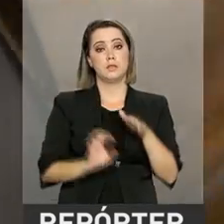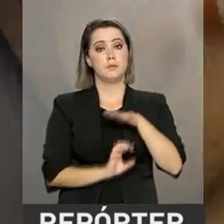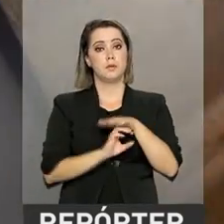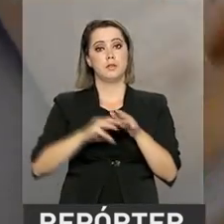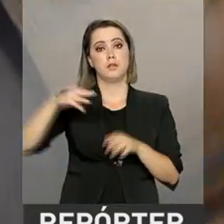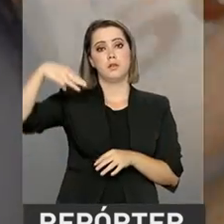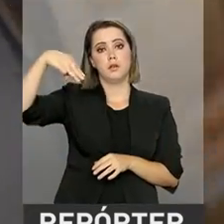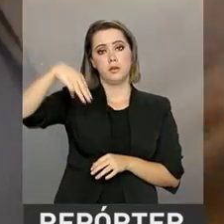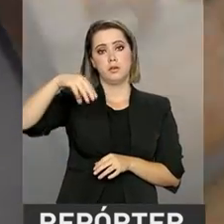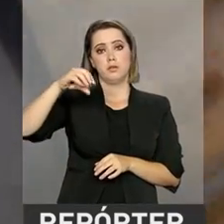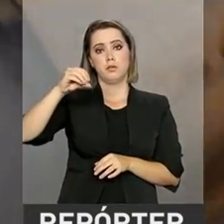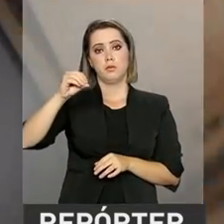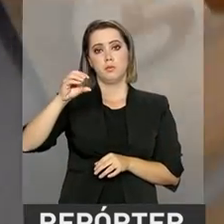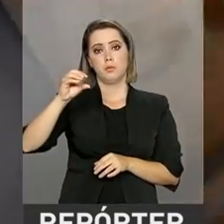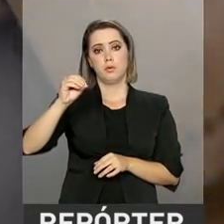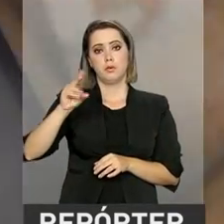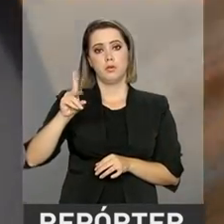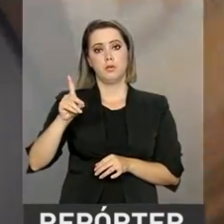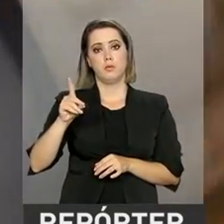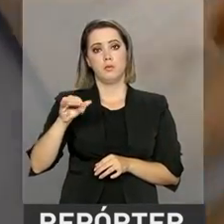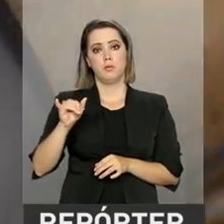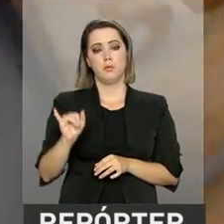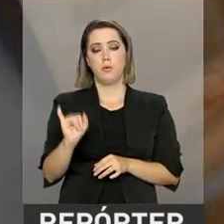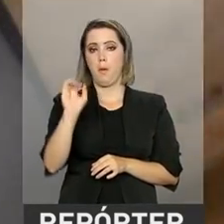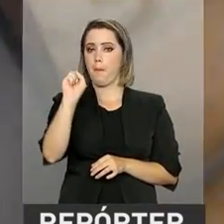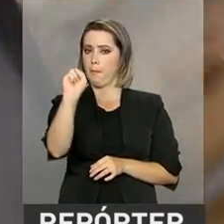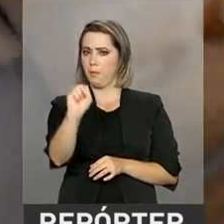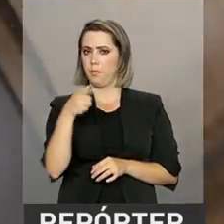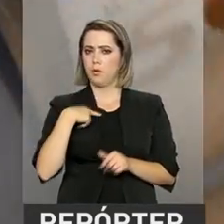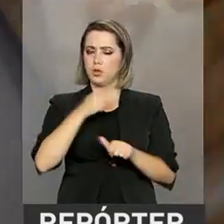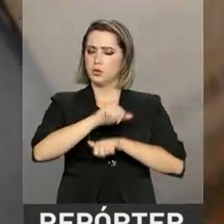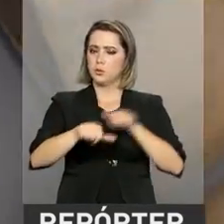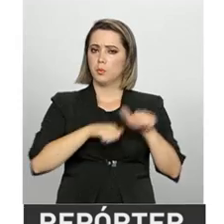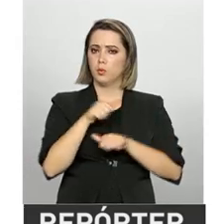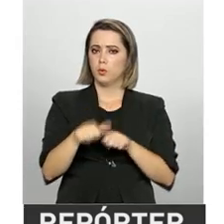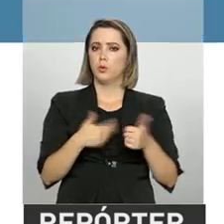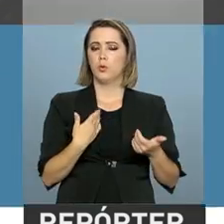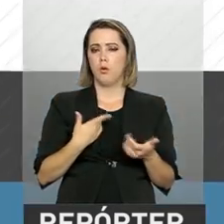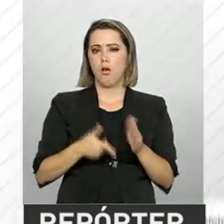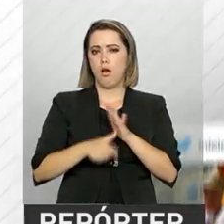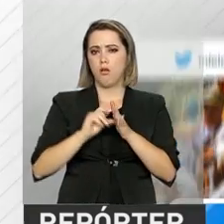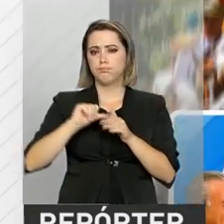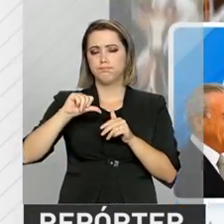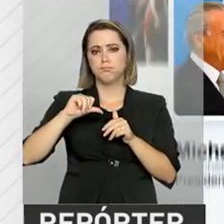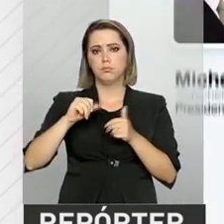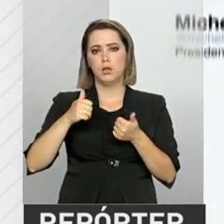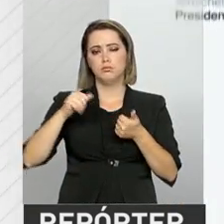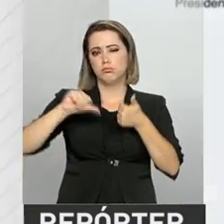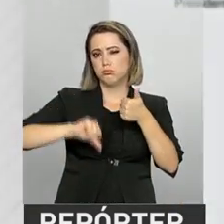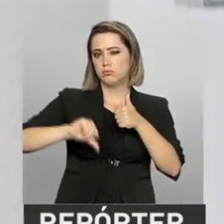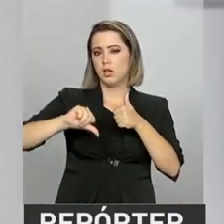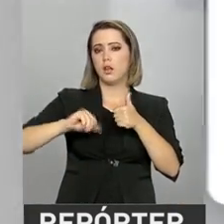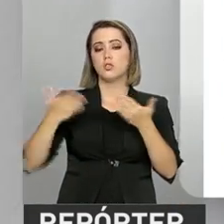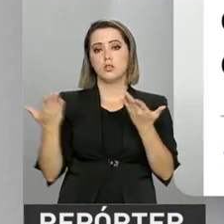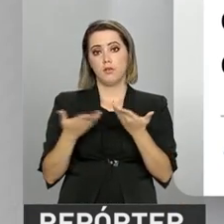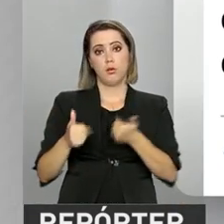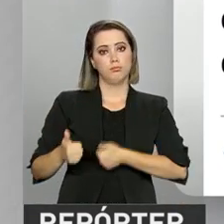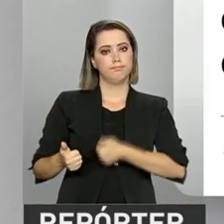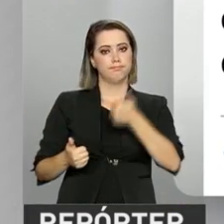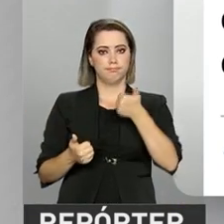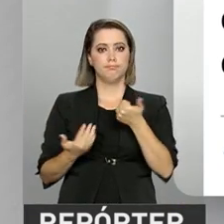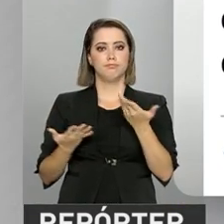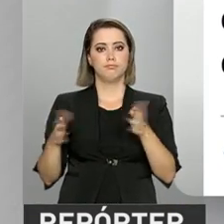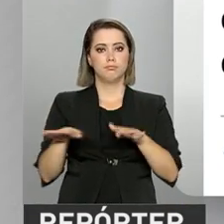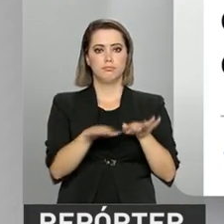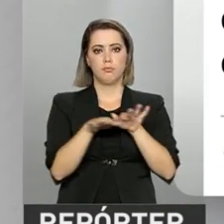alterou a perspectiva de nota para o país de negativa para estável o que levou o presidente Michel Temer a se manifestar